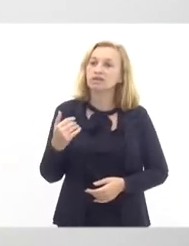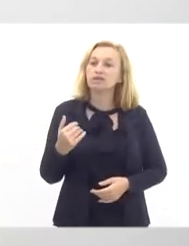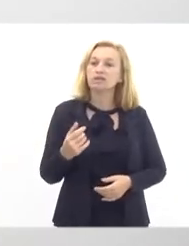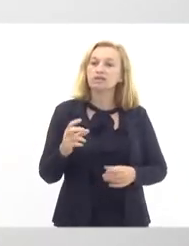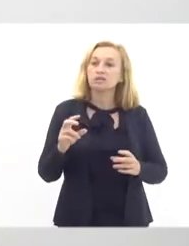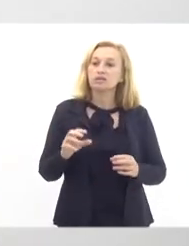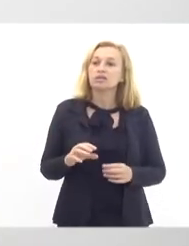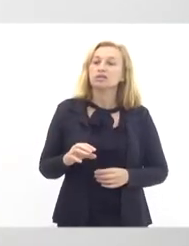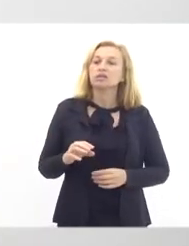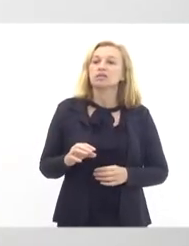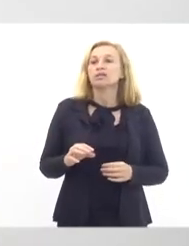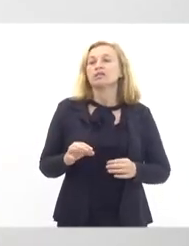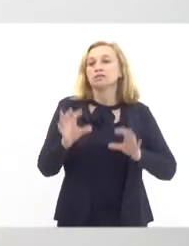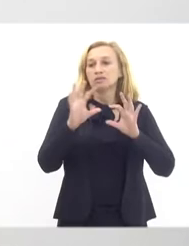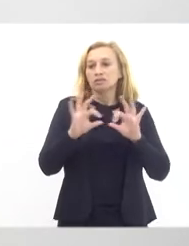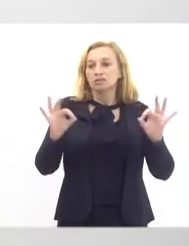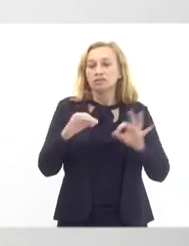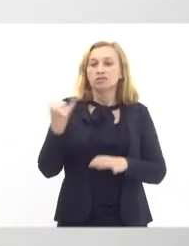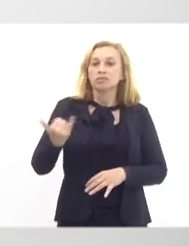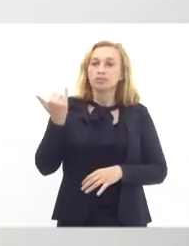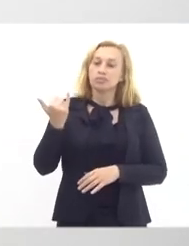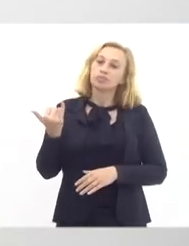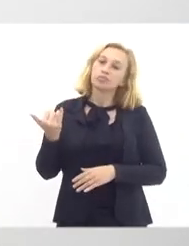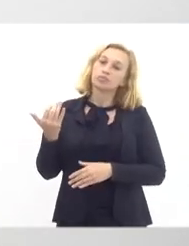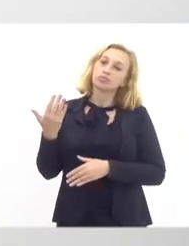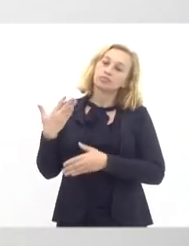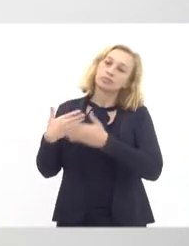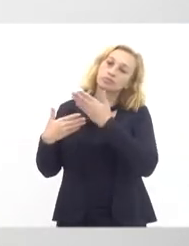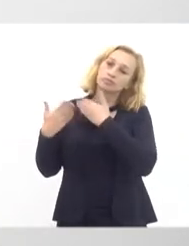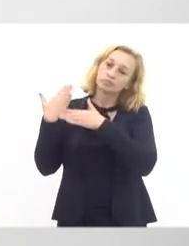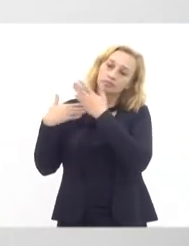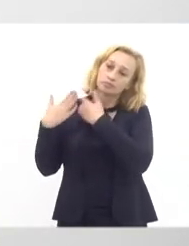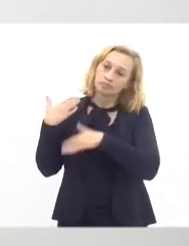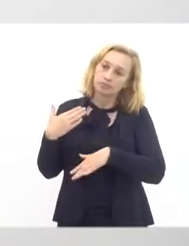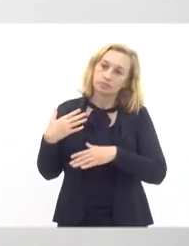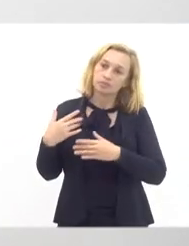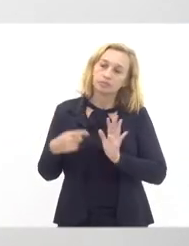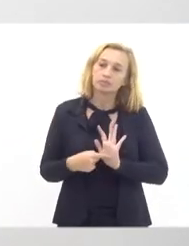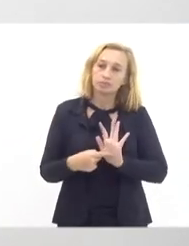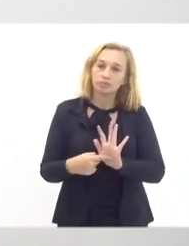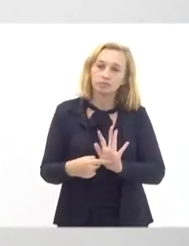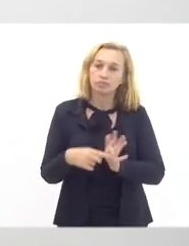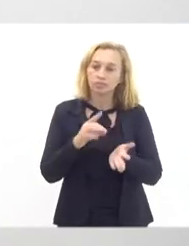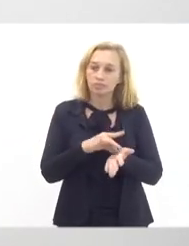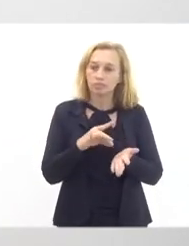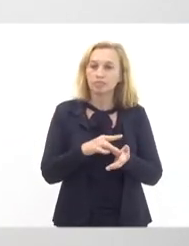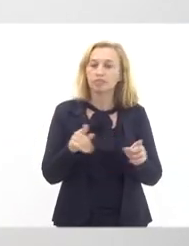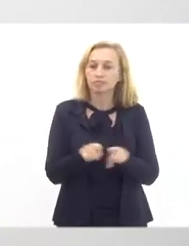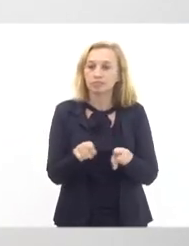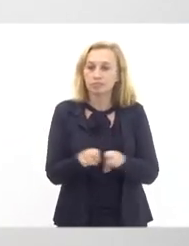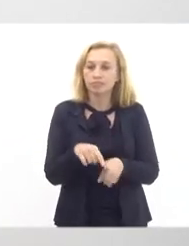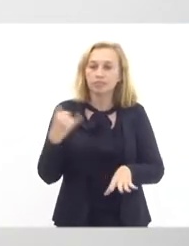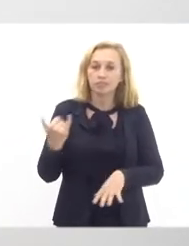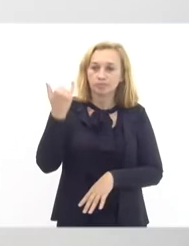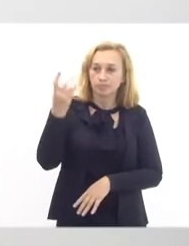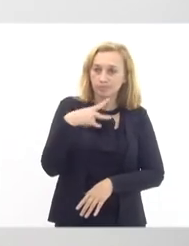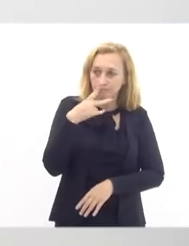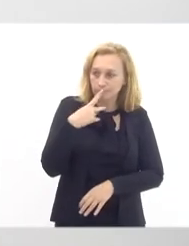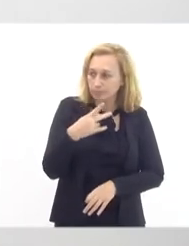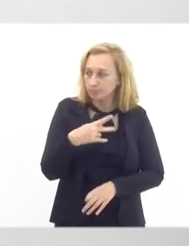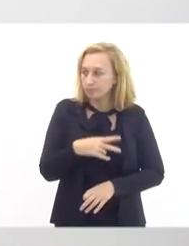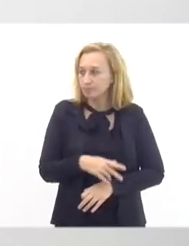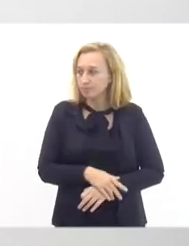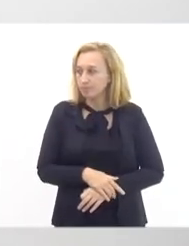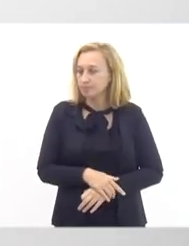dilemas ancestrais que nos ensina e nos mostra como é atual também. Também é importante se dizer